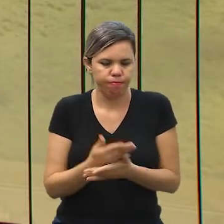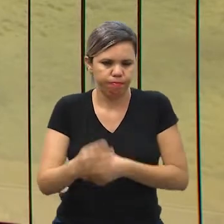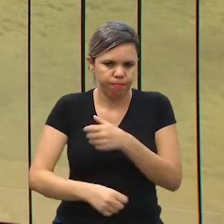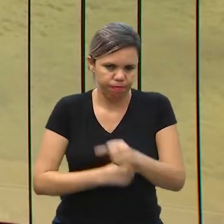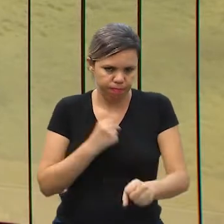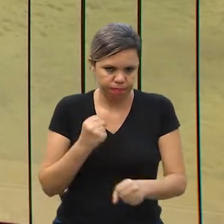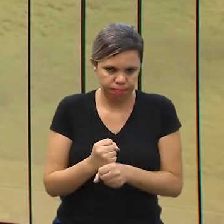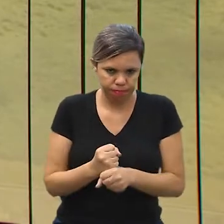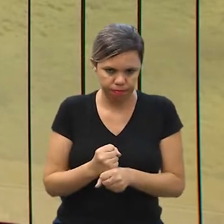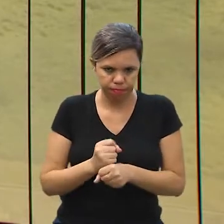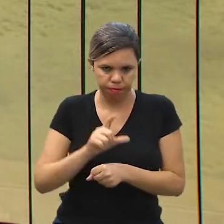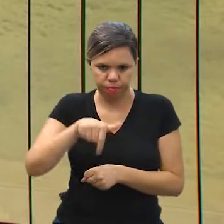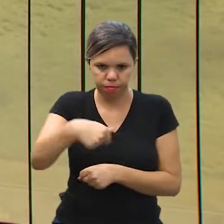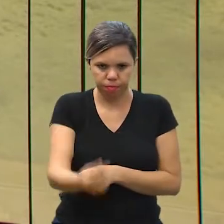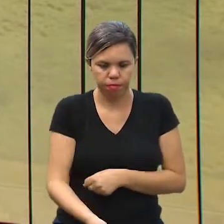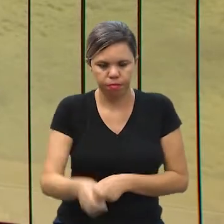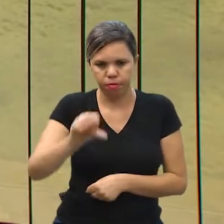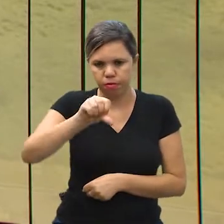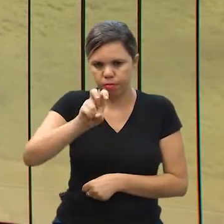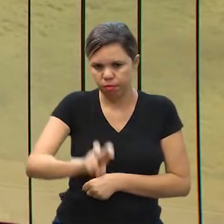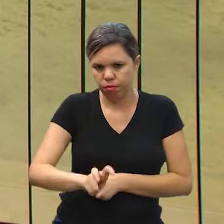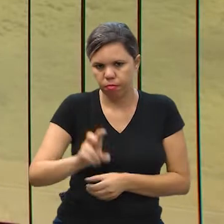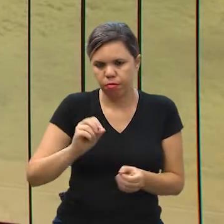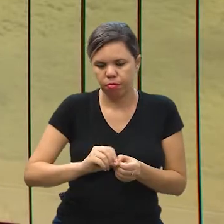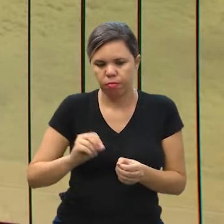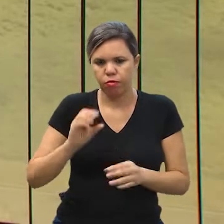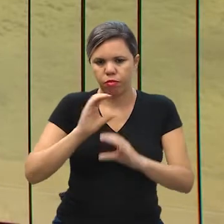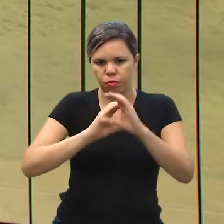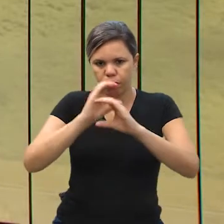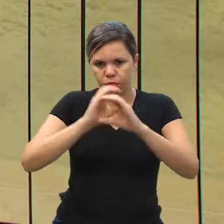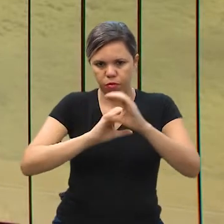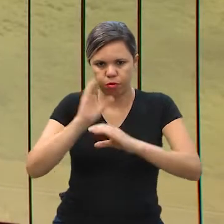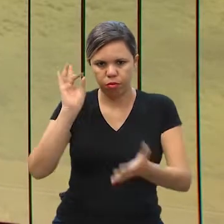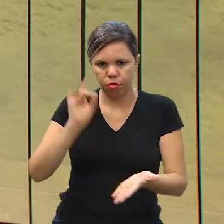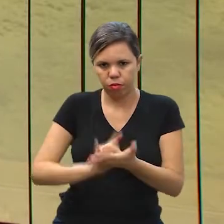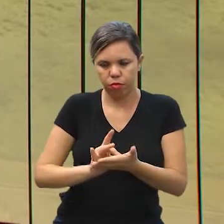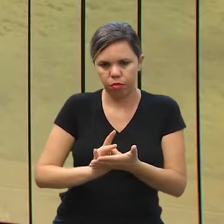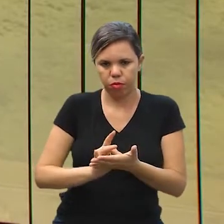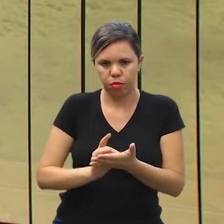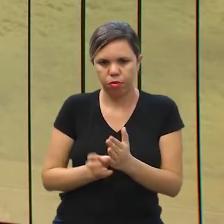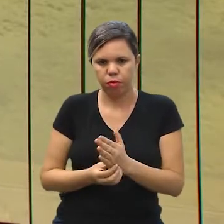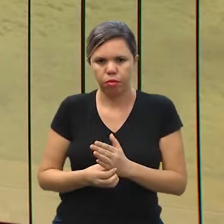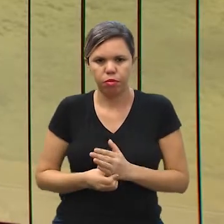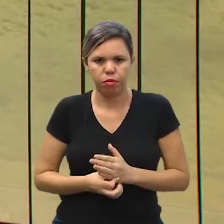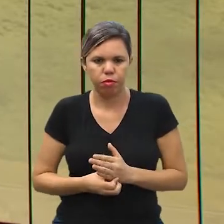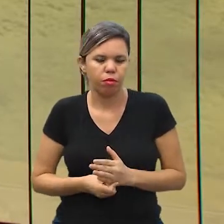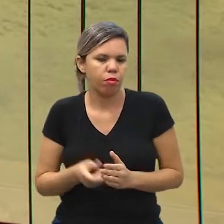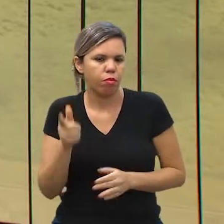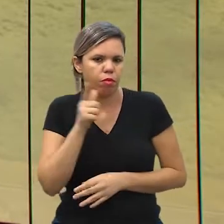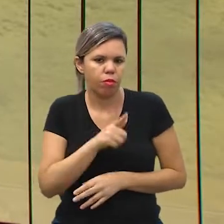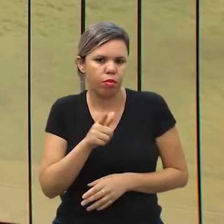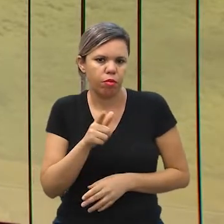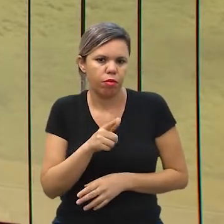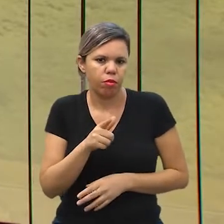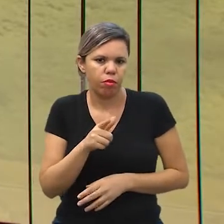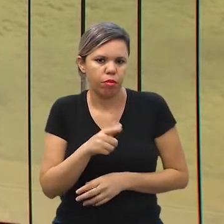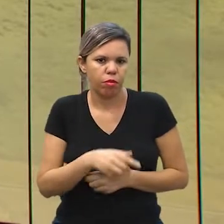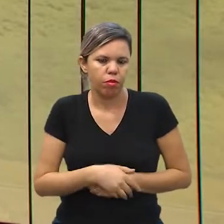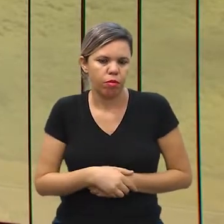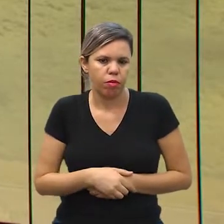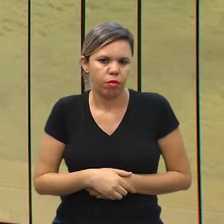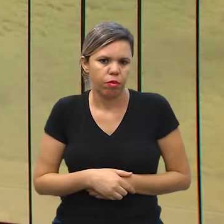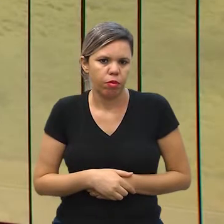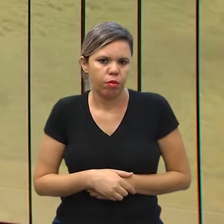as aulas todo ano e logo em 95 eu fiz o concurso que me fez TV e na efetivou na